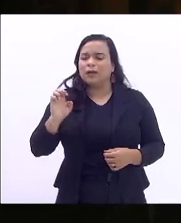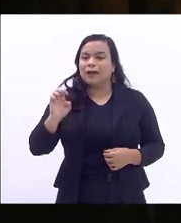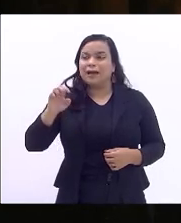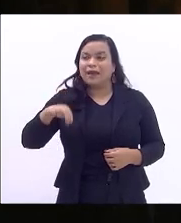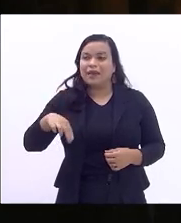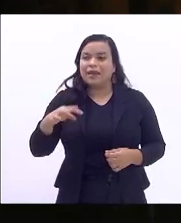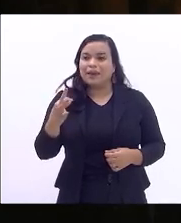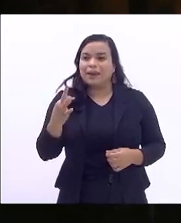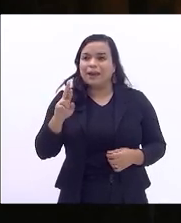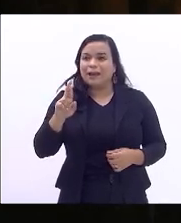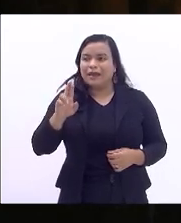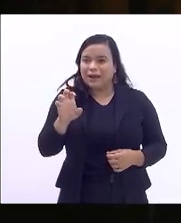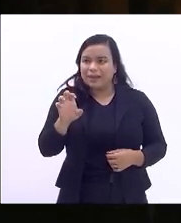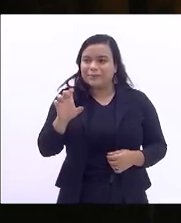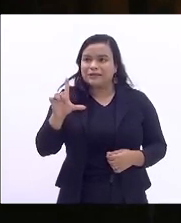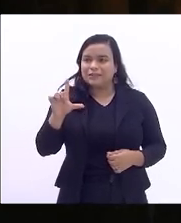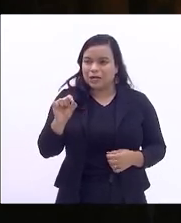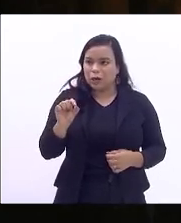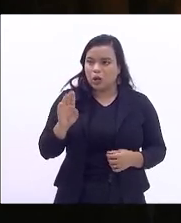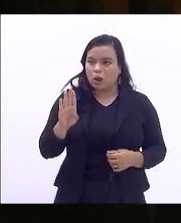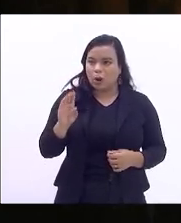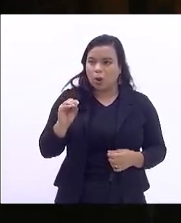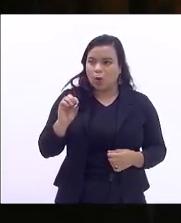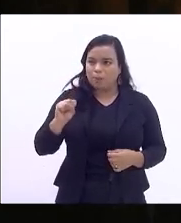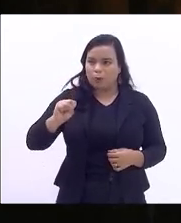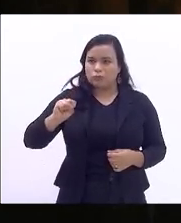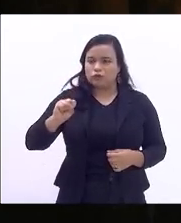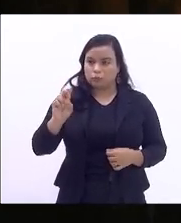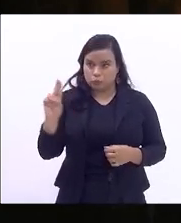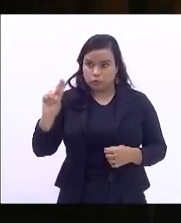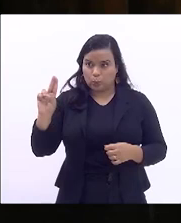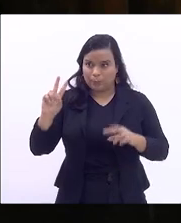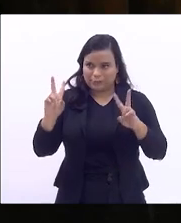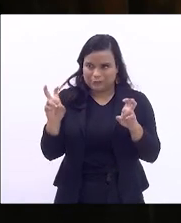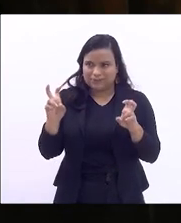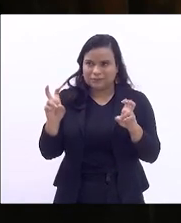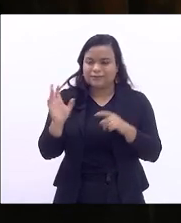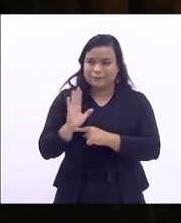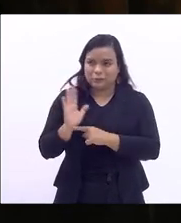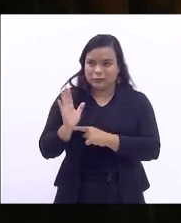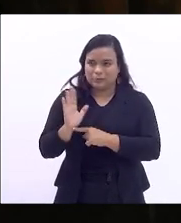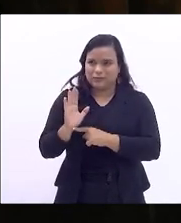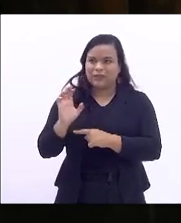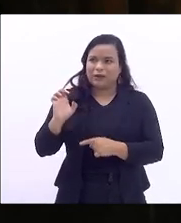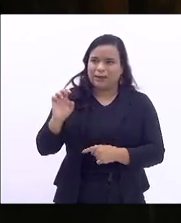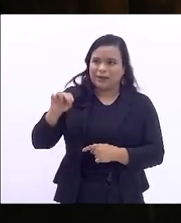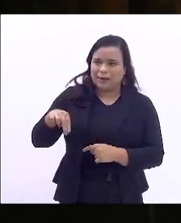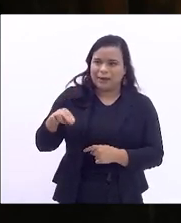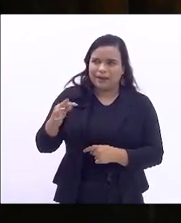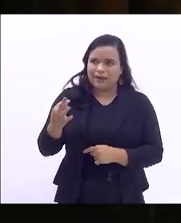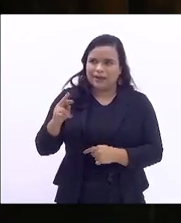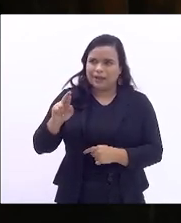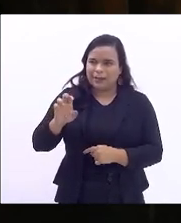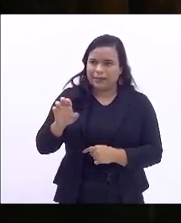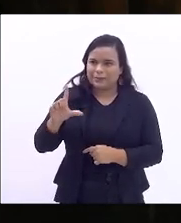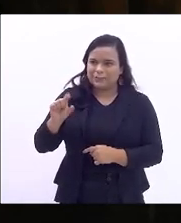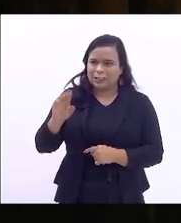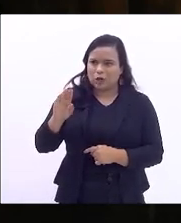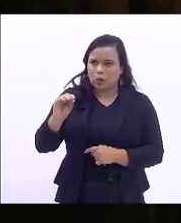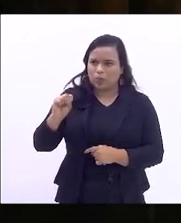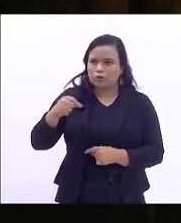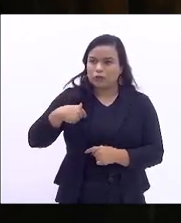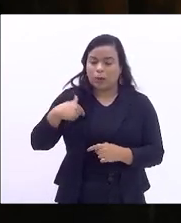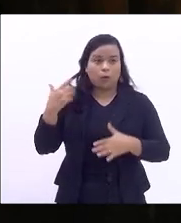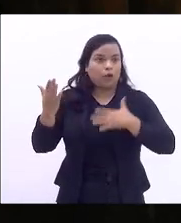verdade entre lobos e eu saí de lá em pactada com todo aquele documentário com toda aquela